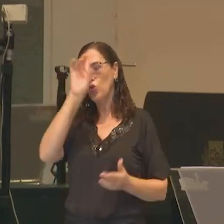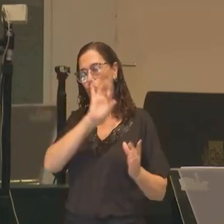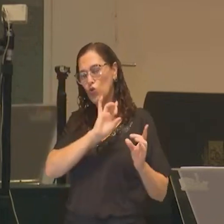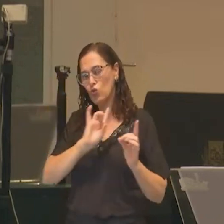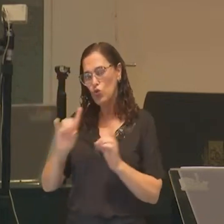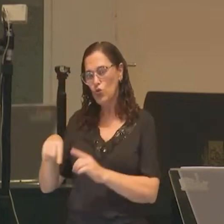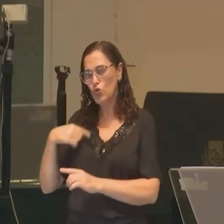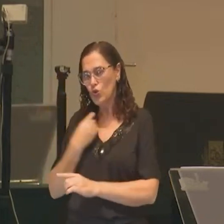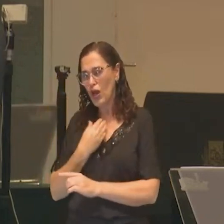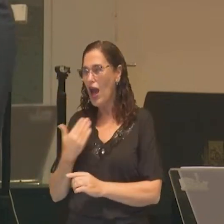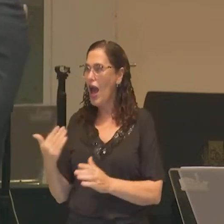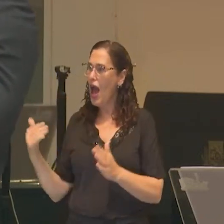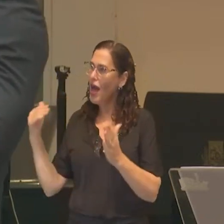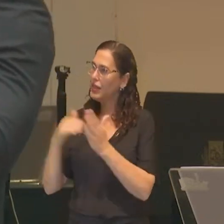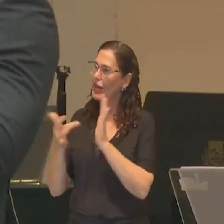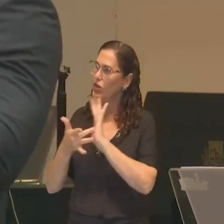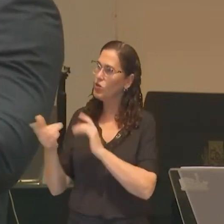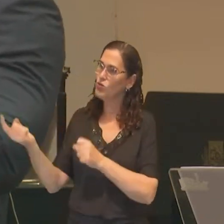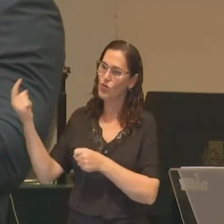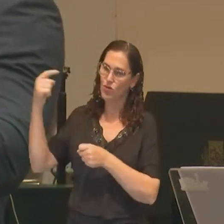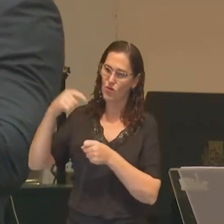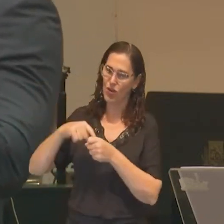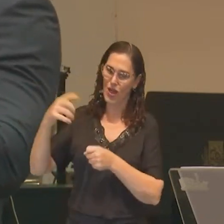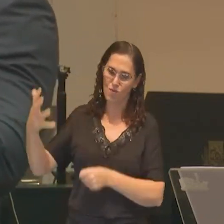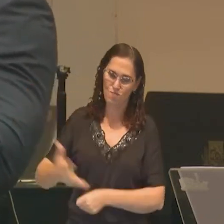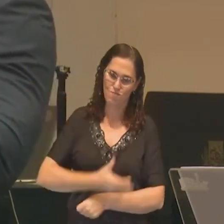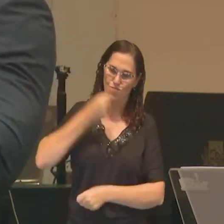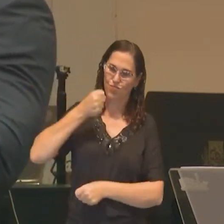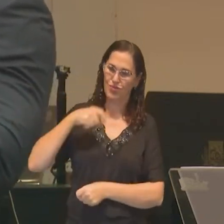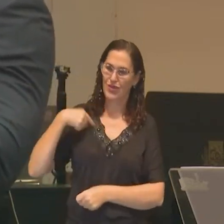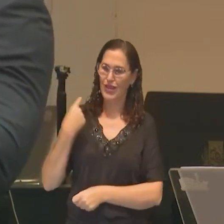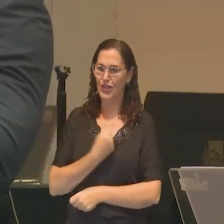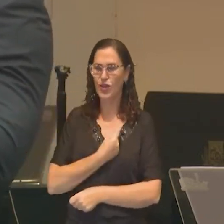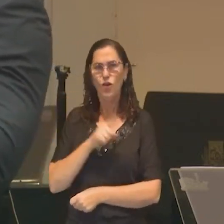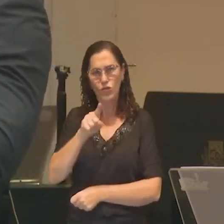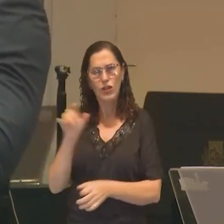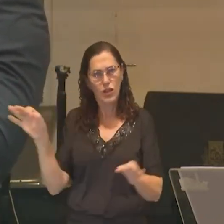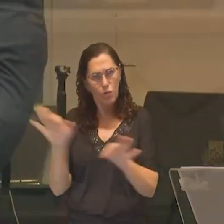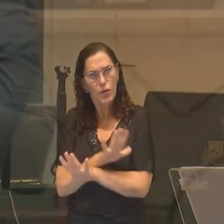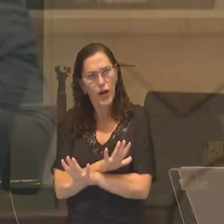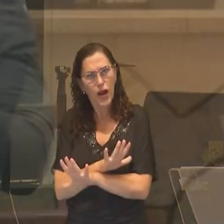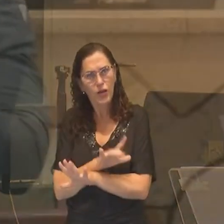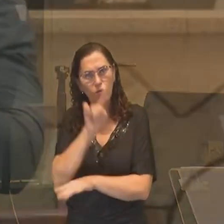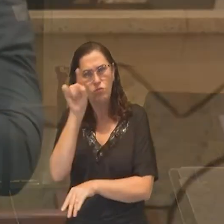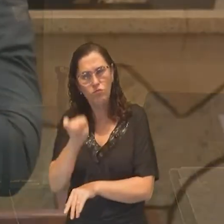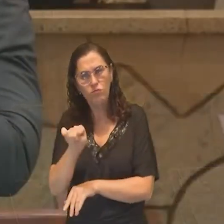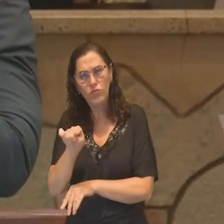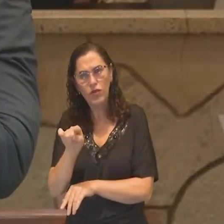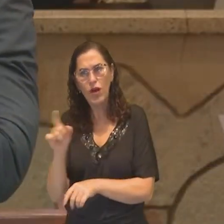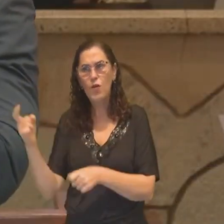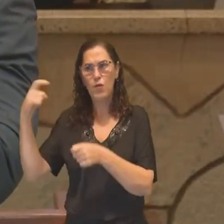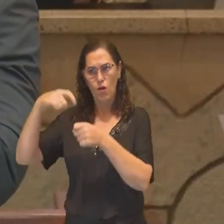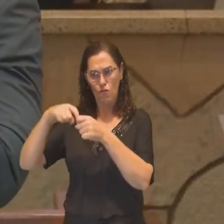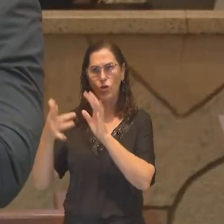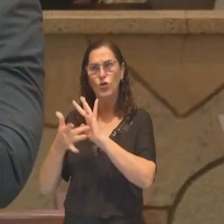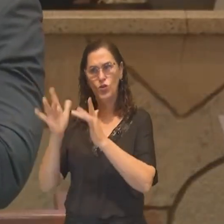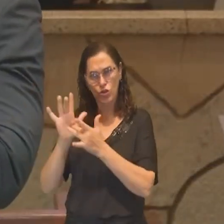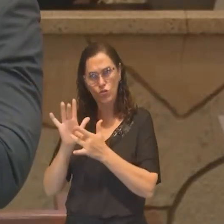vida até que Ele venha nos buscar. Você está preparado para o retorno do